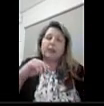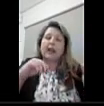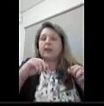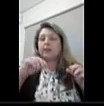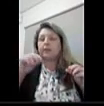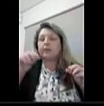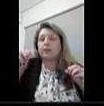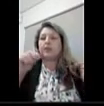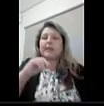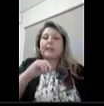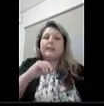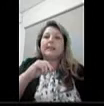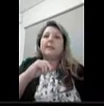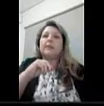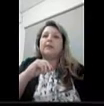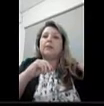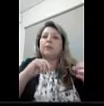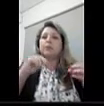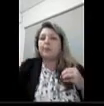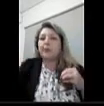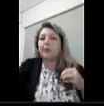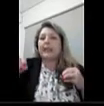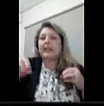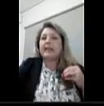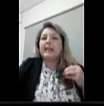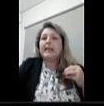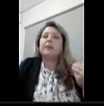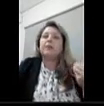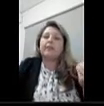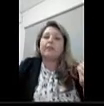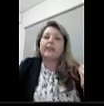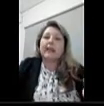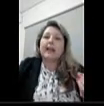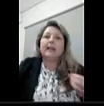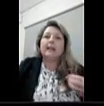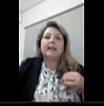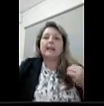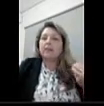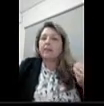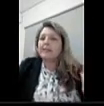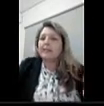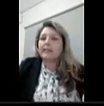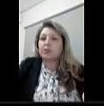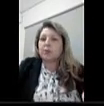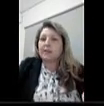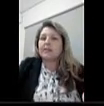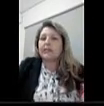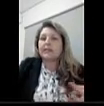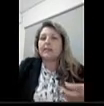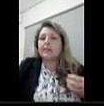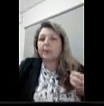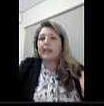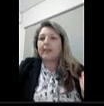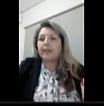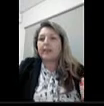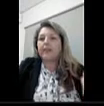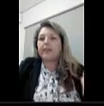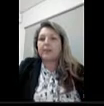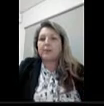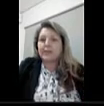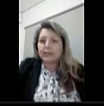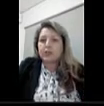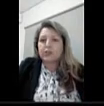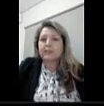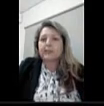mandando, ah, vou chamar determinado aluno para ler. Então, evitar não fazer isso com essa criança, porque ela vai